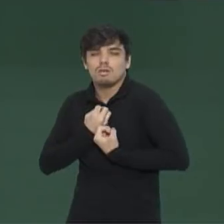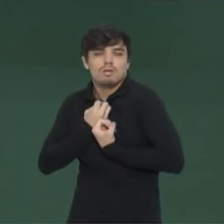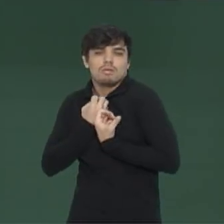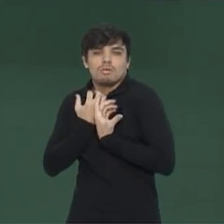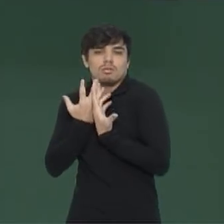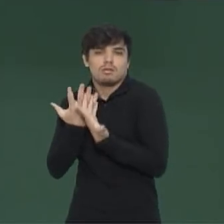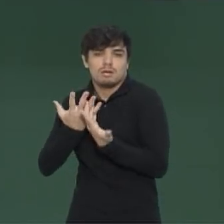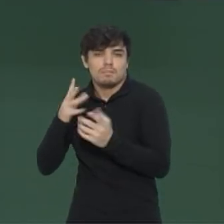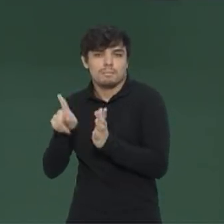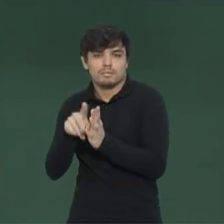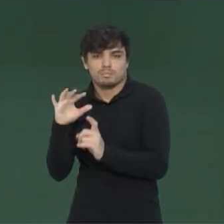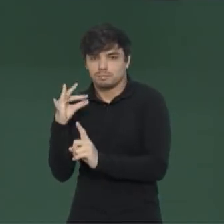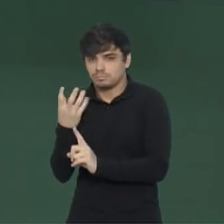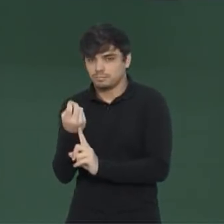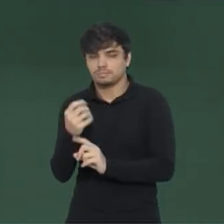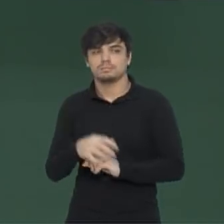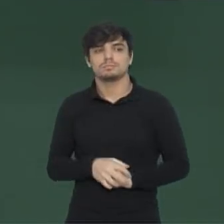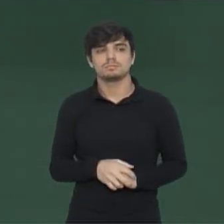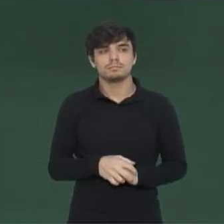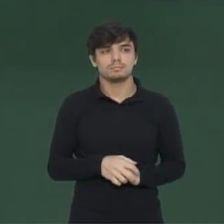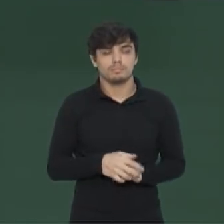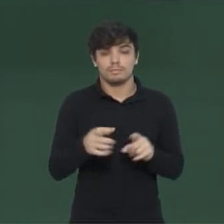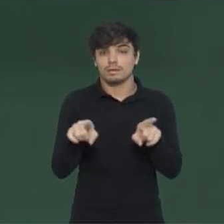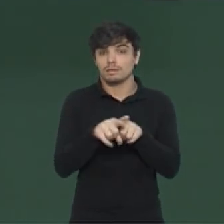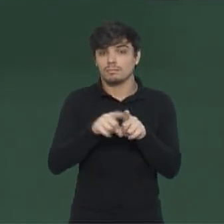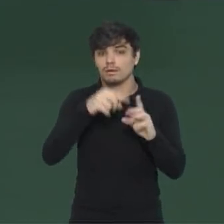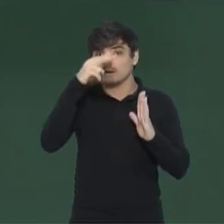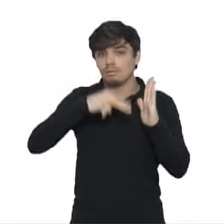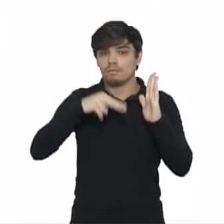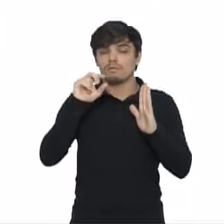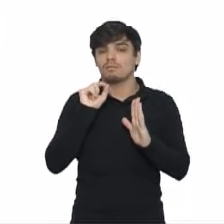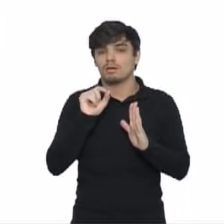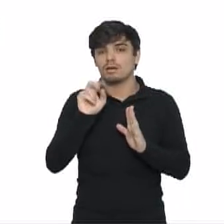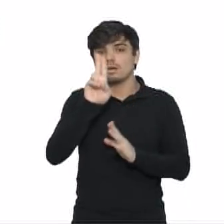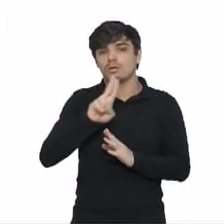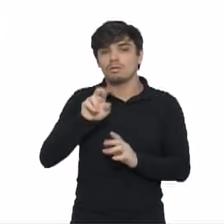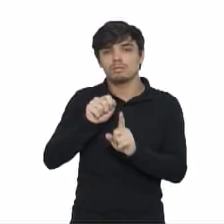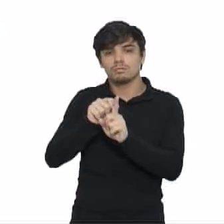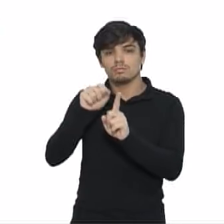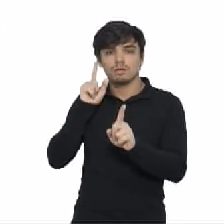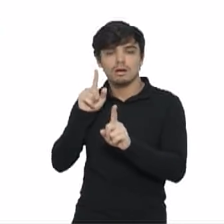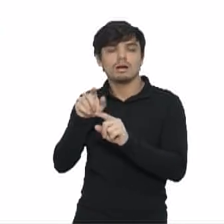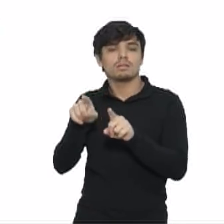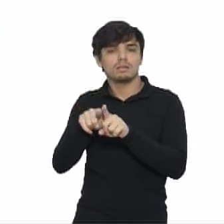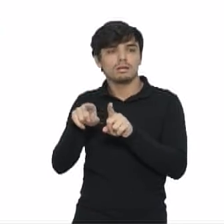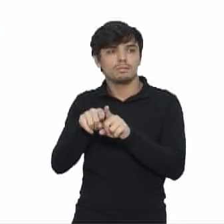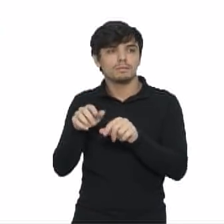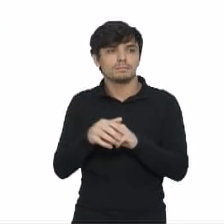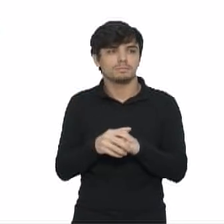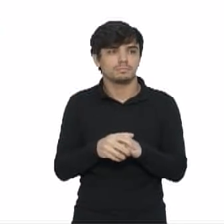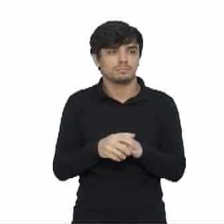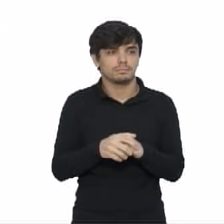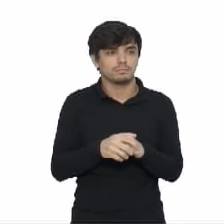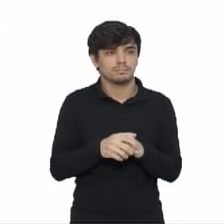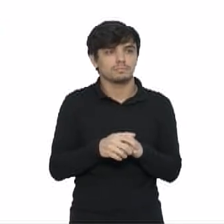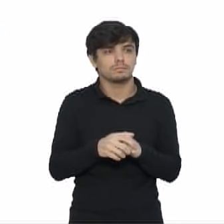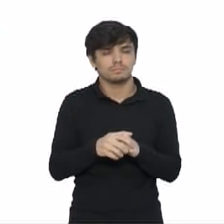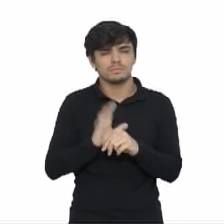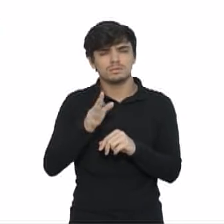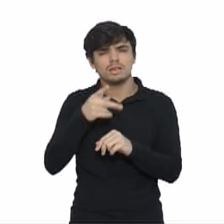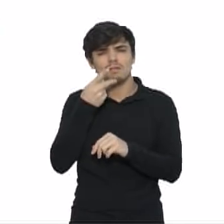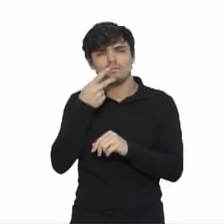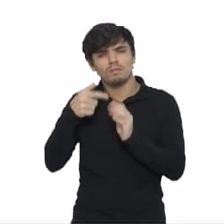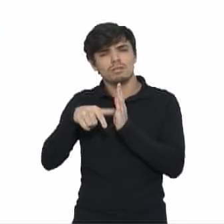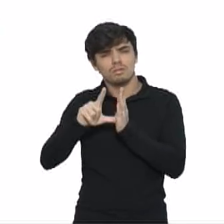obras artísticas. Também vamos verificar o uso de arcos e abóbadas na arquitetura, que nós já havíamos comentado